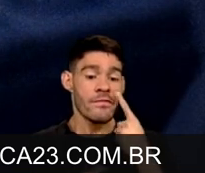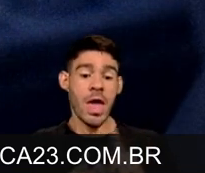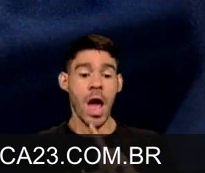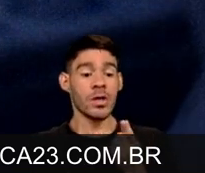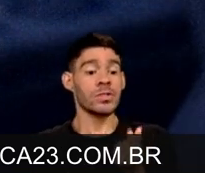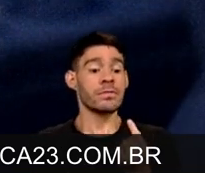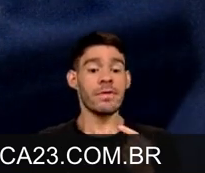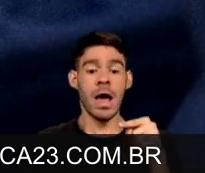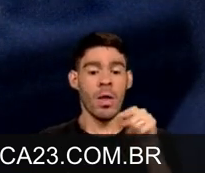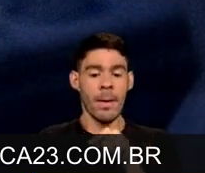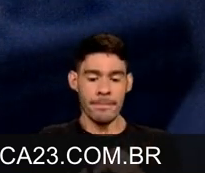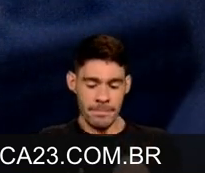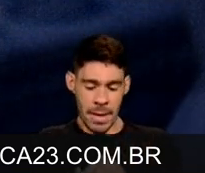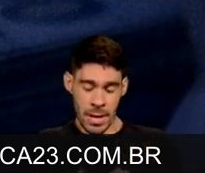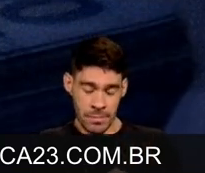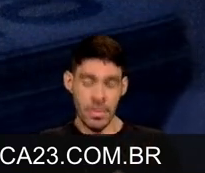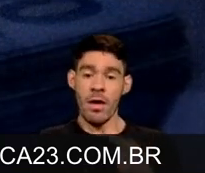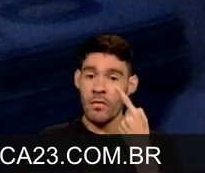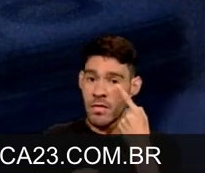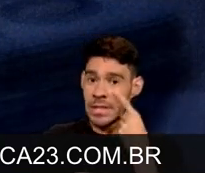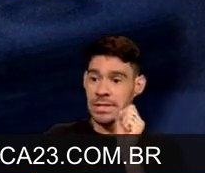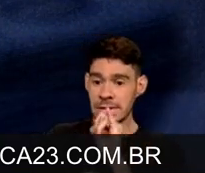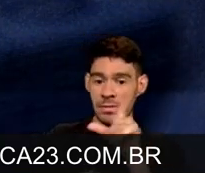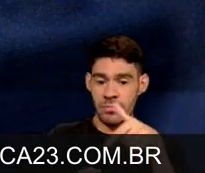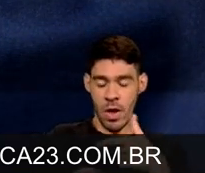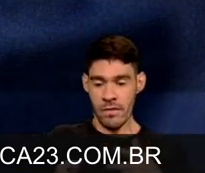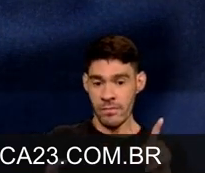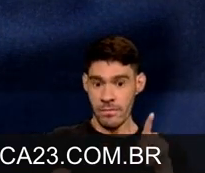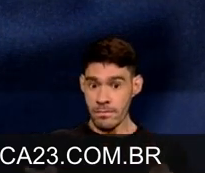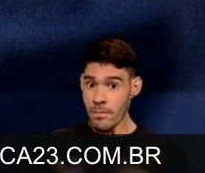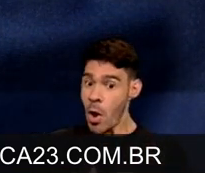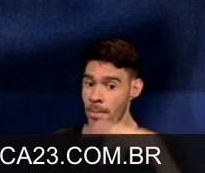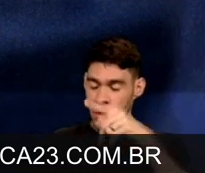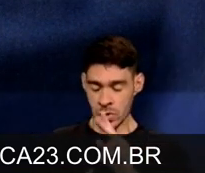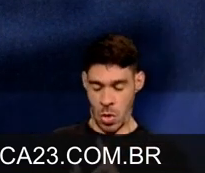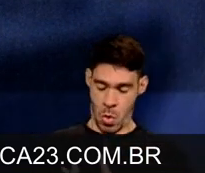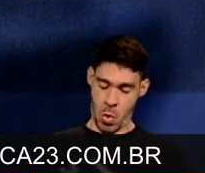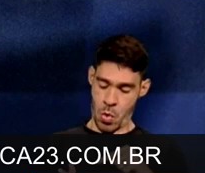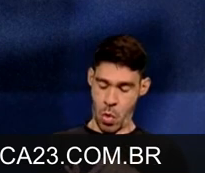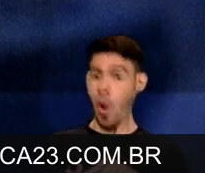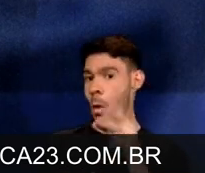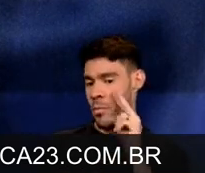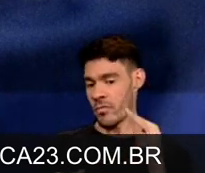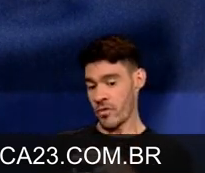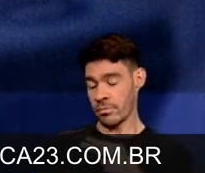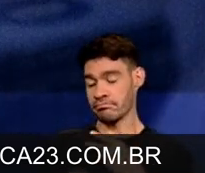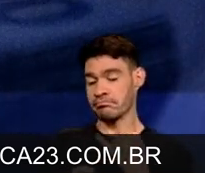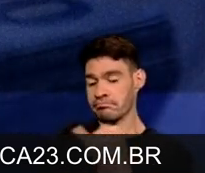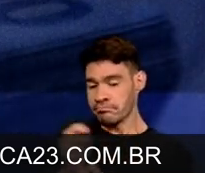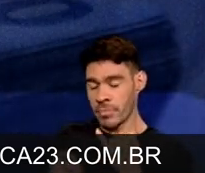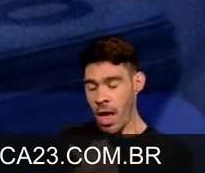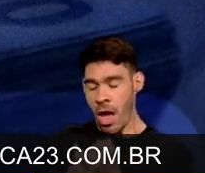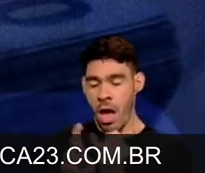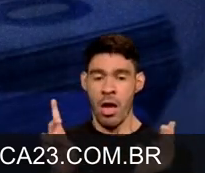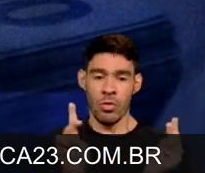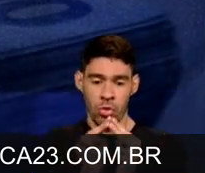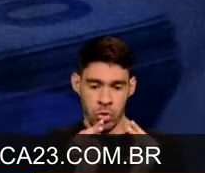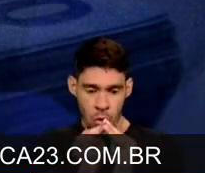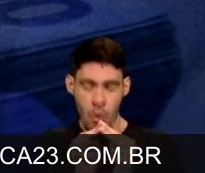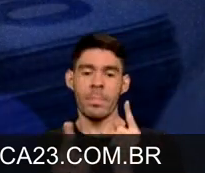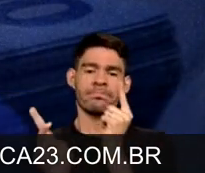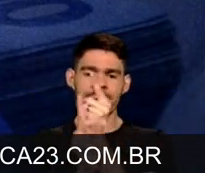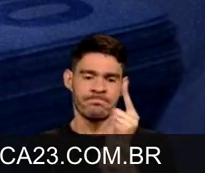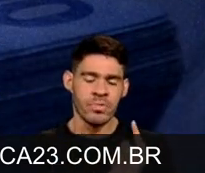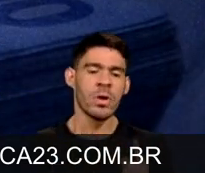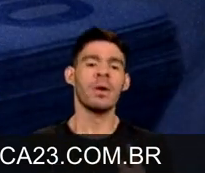na maquininha e veja se o cartão devolvido é realmente o seu. Na internet, vale ativar a dupla autentificação em